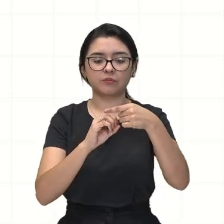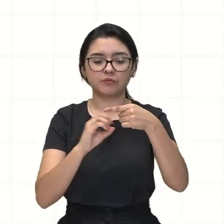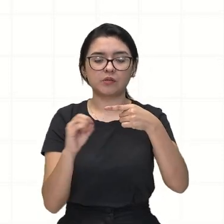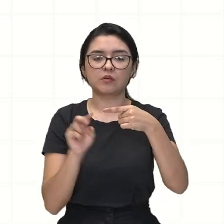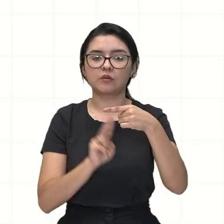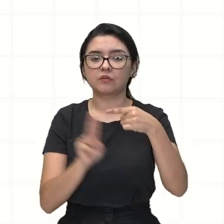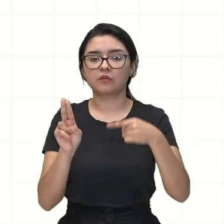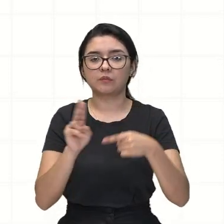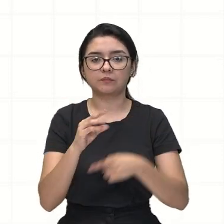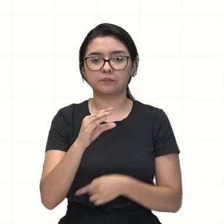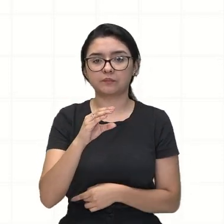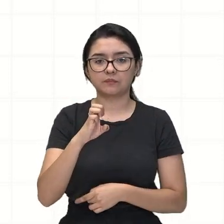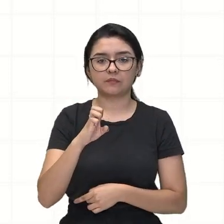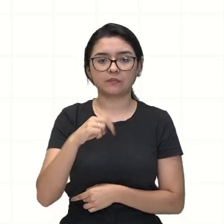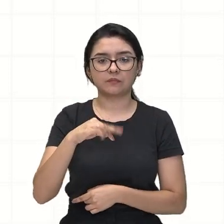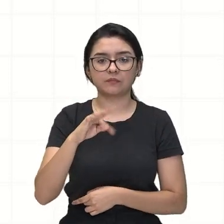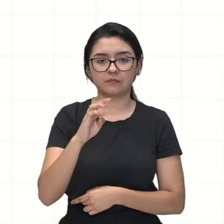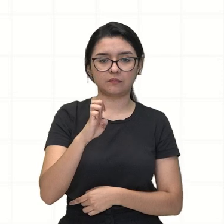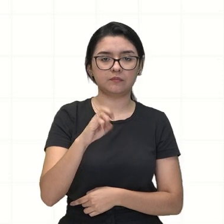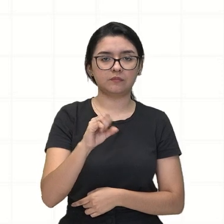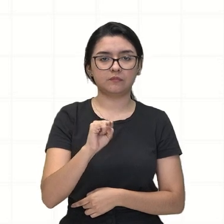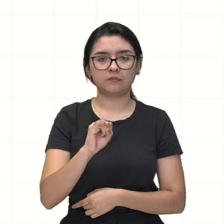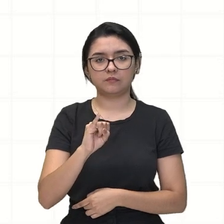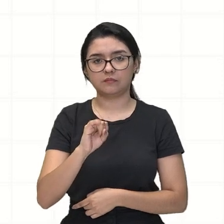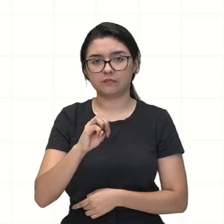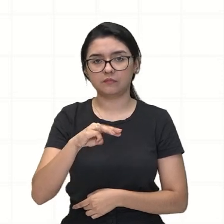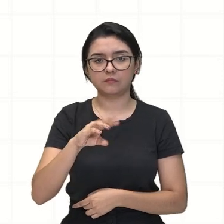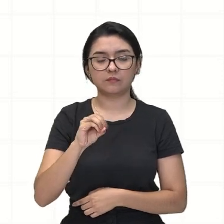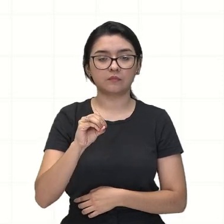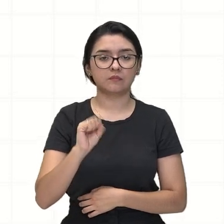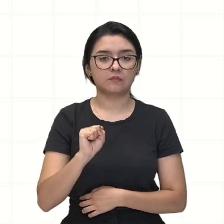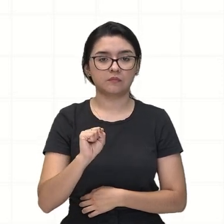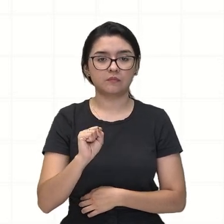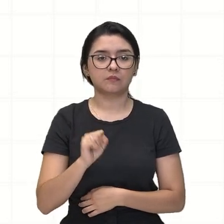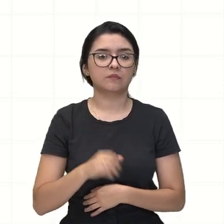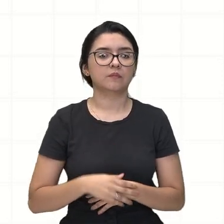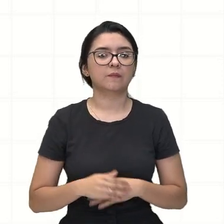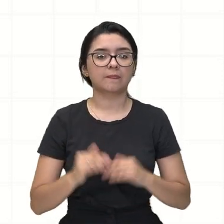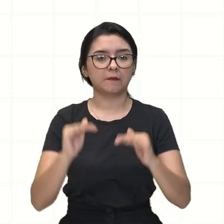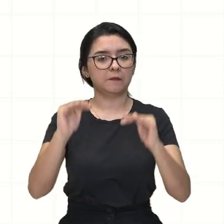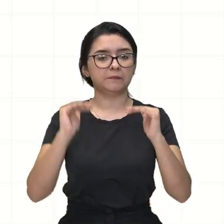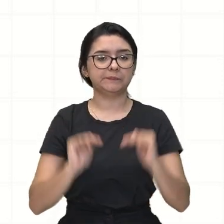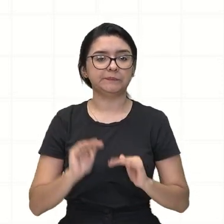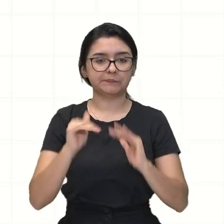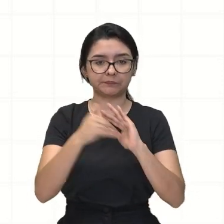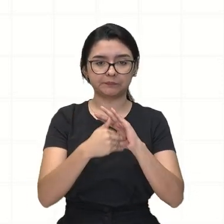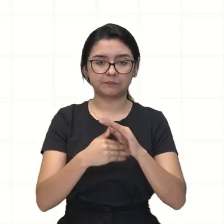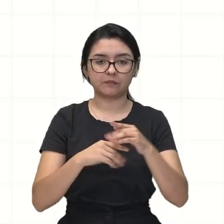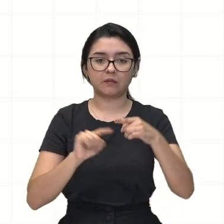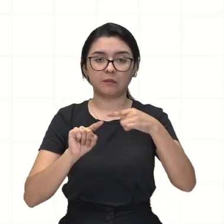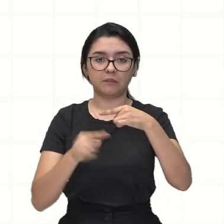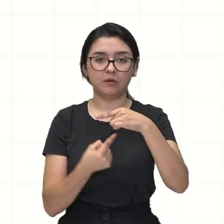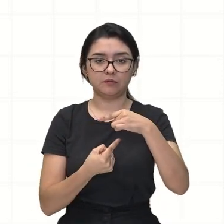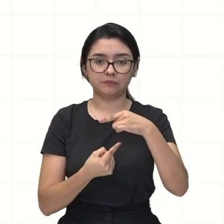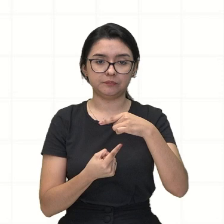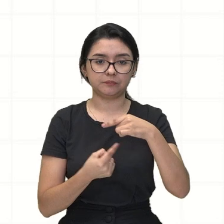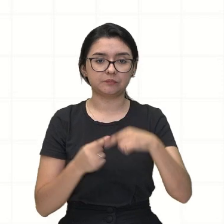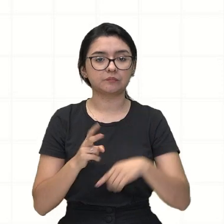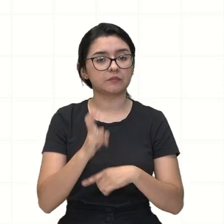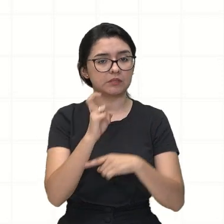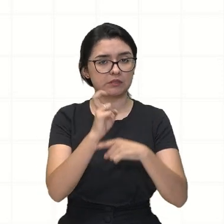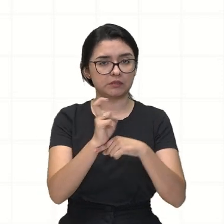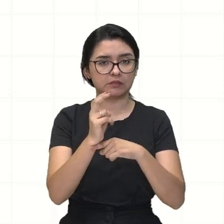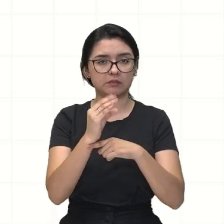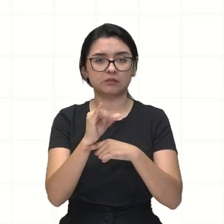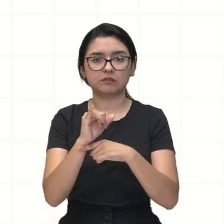vamos pronunciar centésimo. Tudo bem? E agora olha só aqui, ó. Denominador, agora é 1000, ó. Tudo bem? Então 5